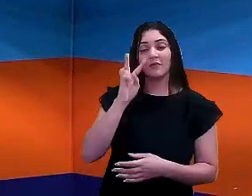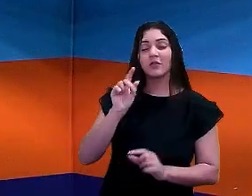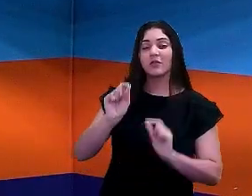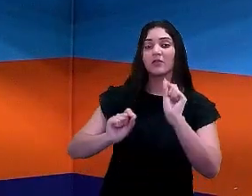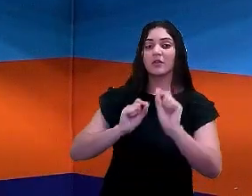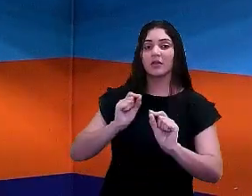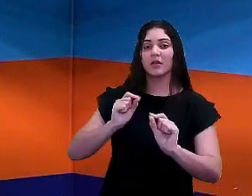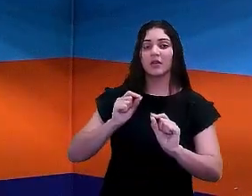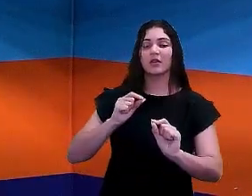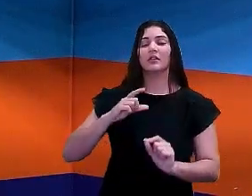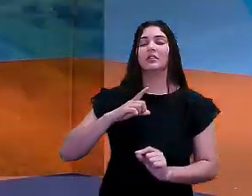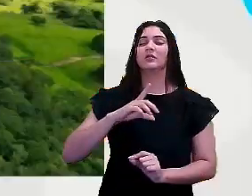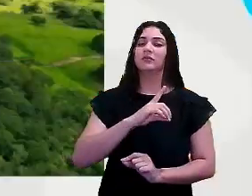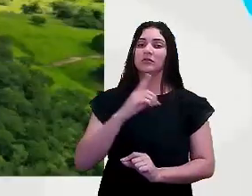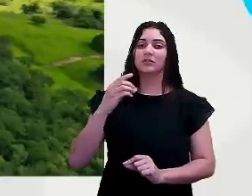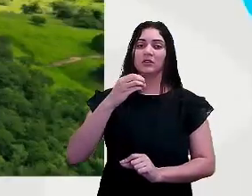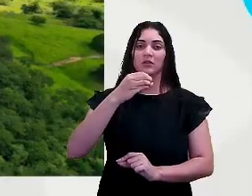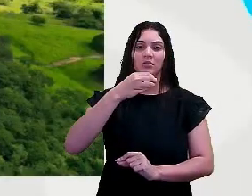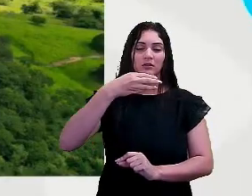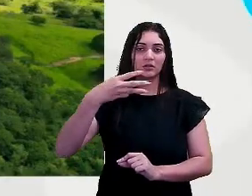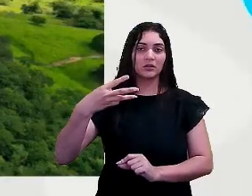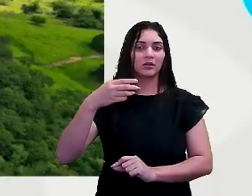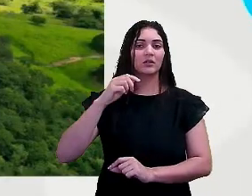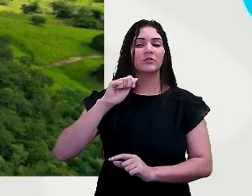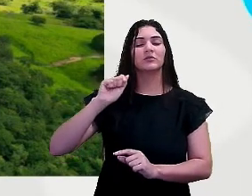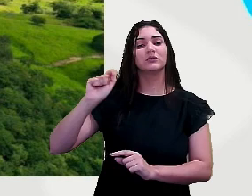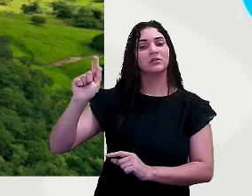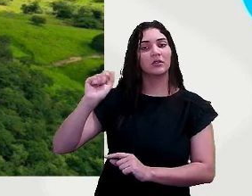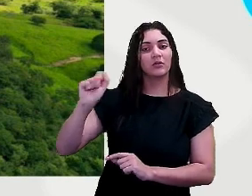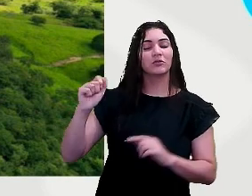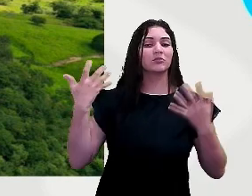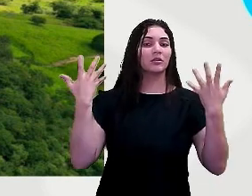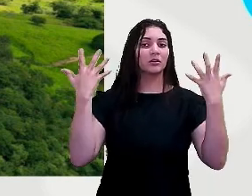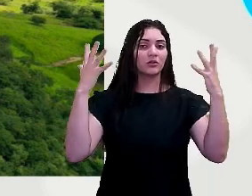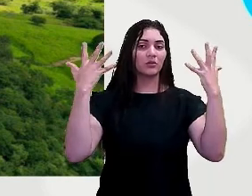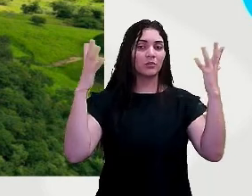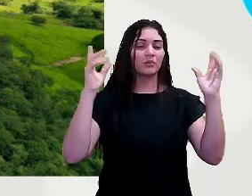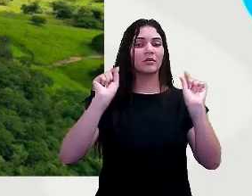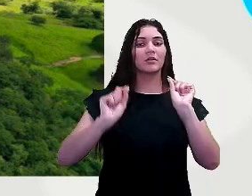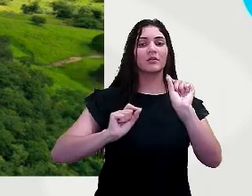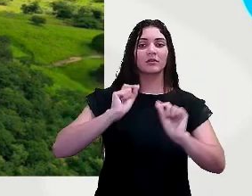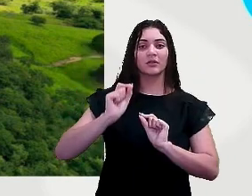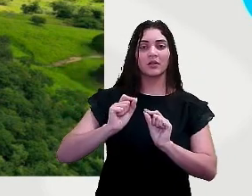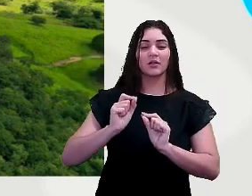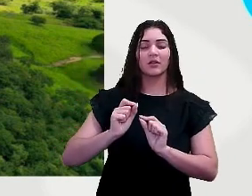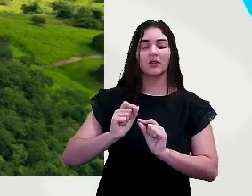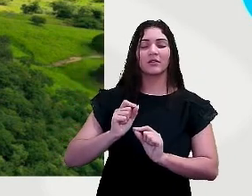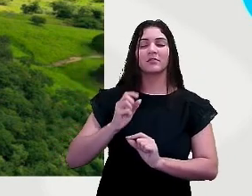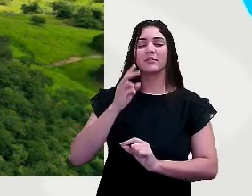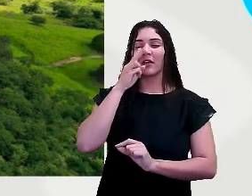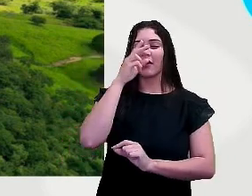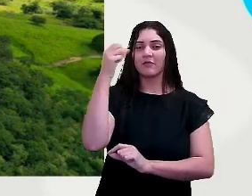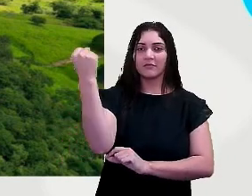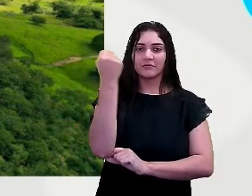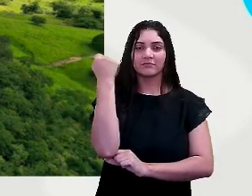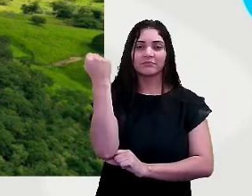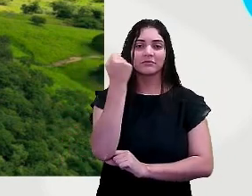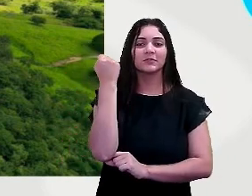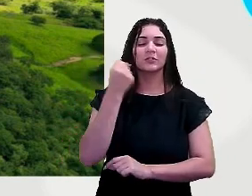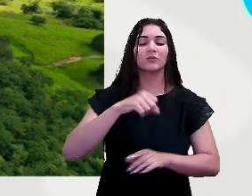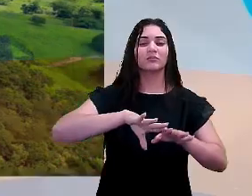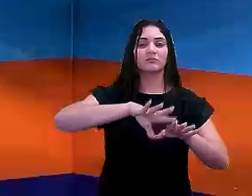é que tem? Dia 3 de agosto é comemorado a vitória da Batalha das Tabocas, não é